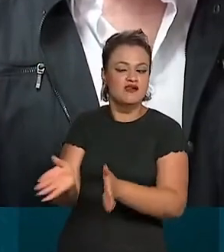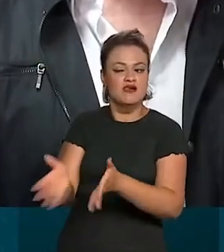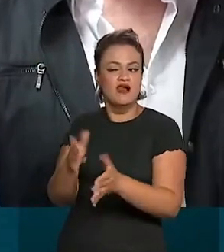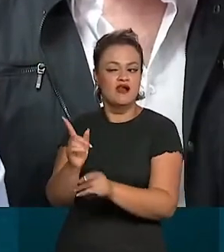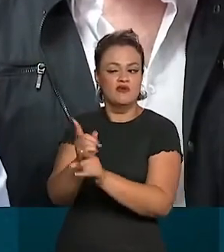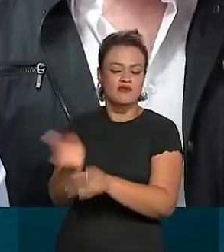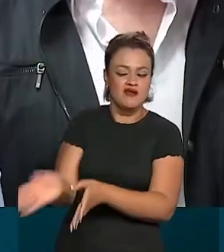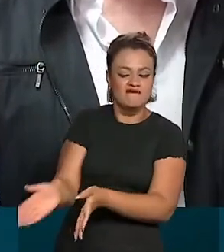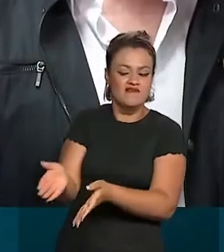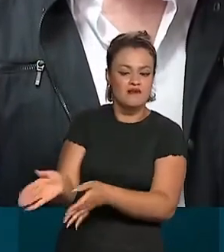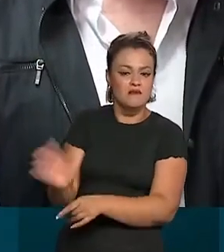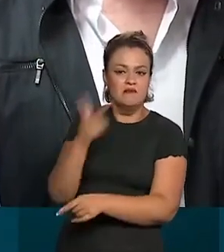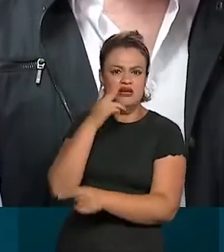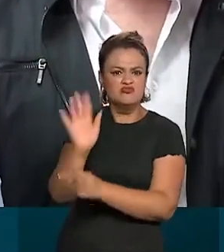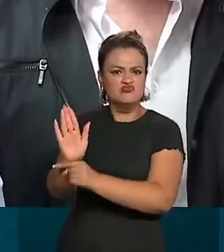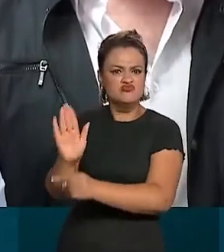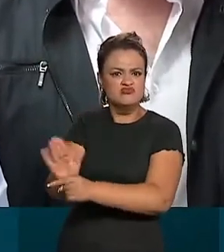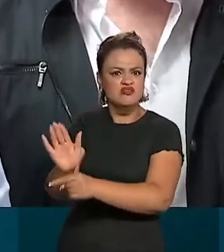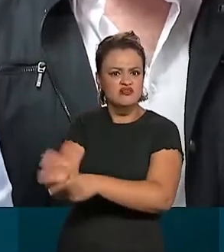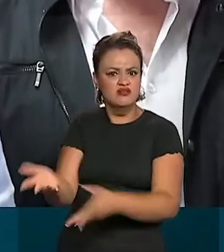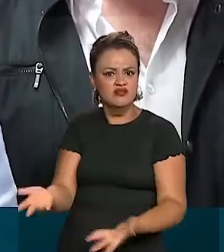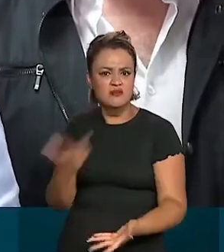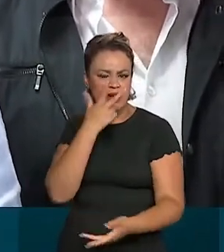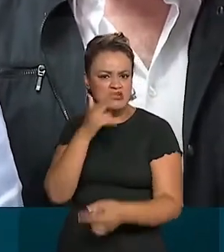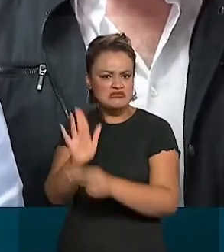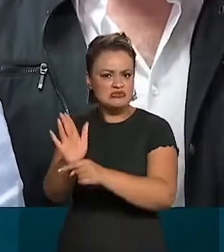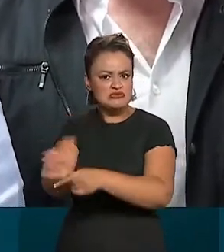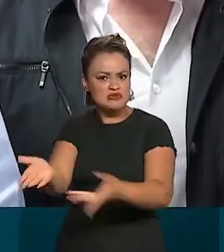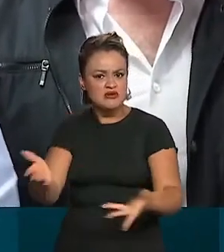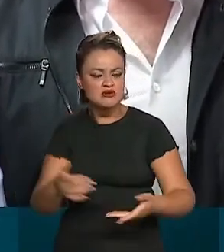até a Praça dos Três Poderes.